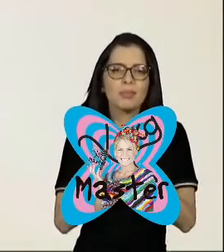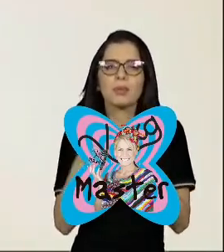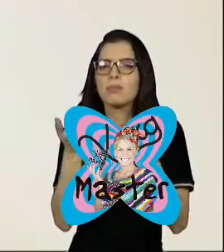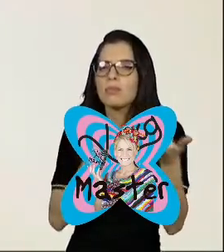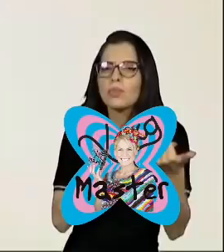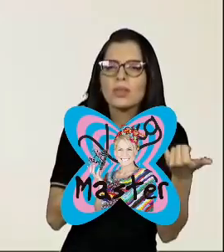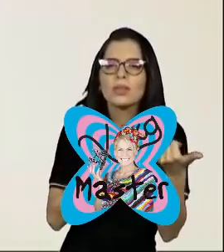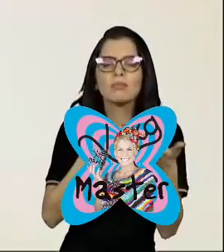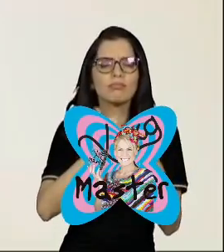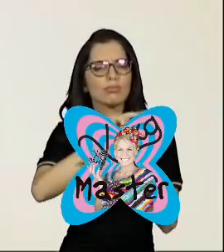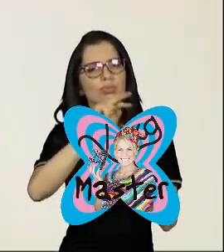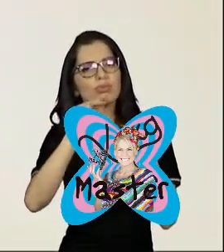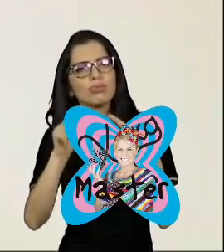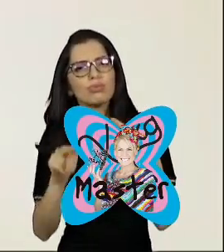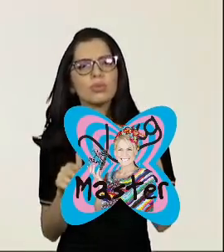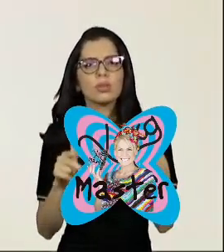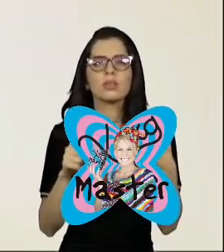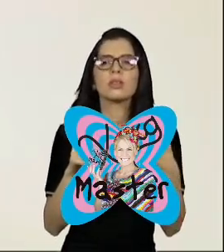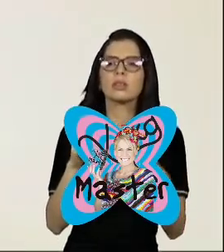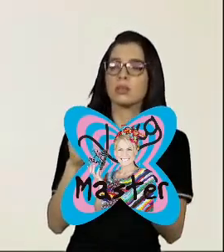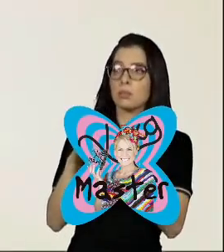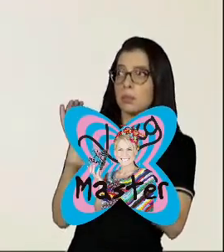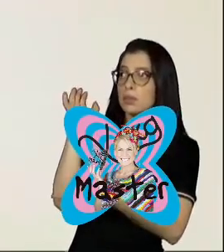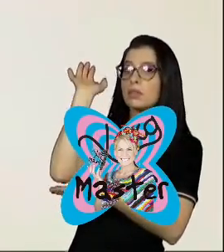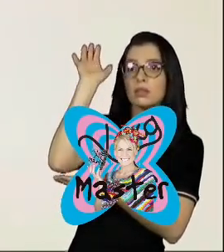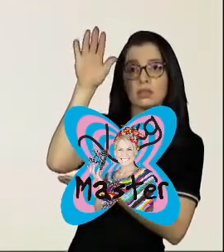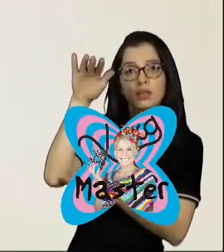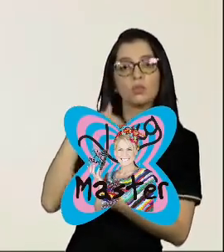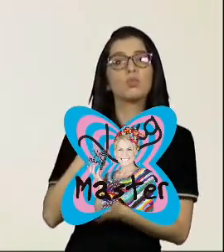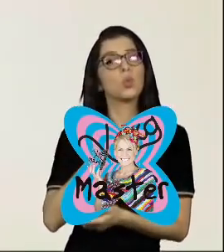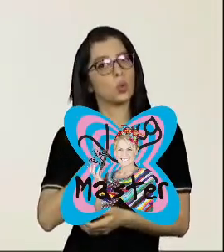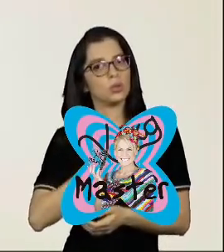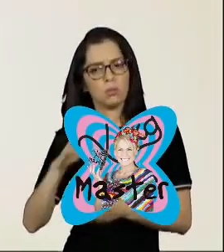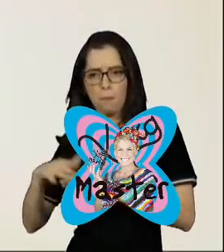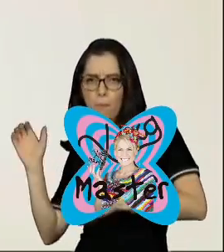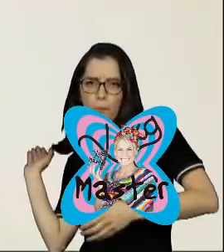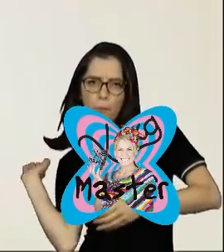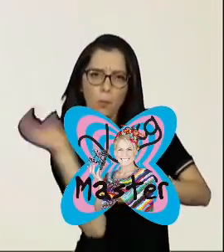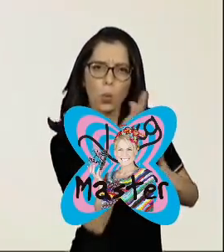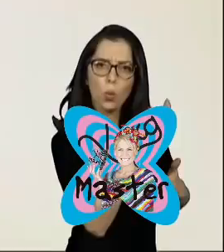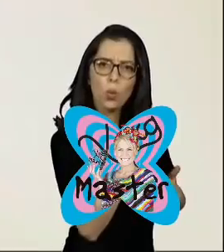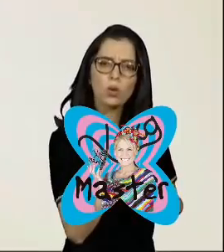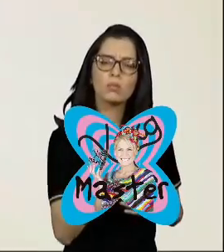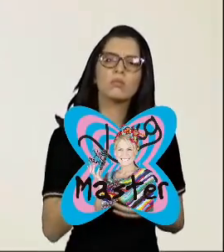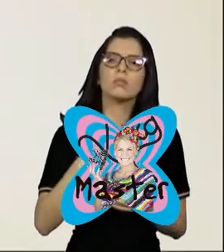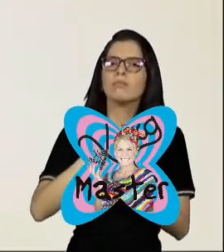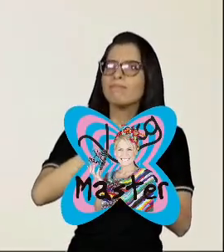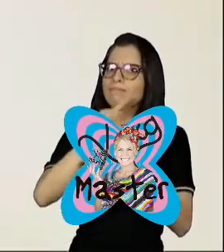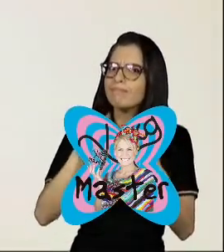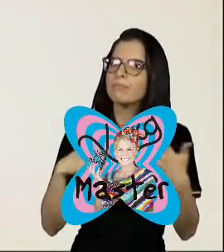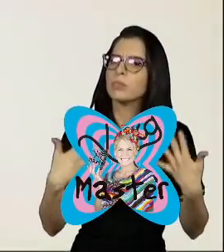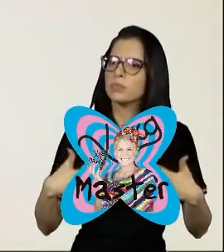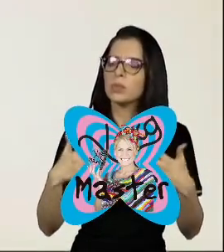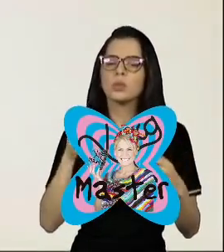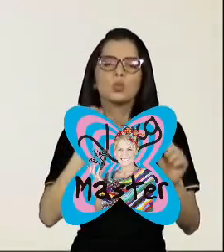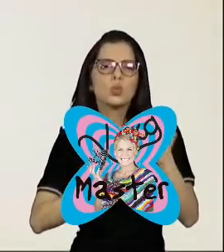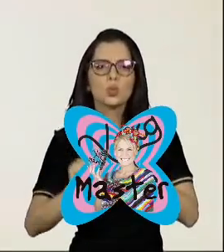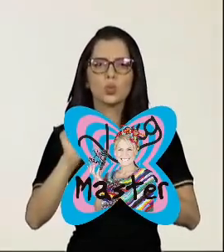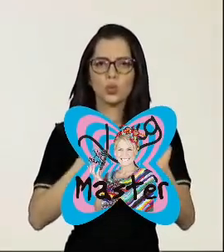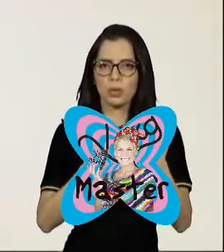de ser uma brincadeira é jogava basquete jogava handebol sempre ligando muitos muita coisa